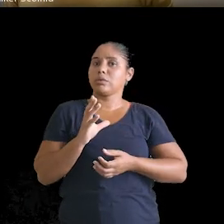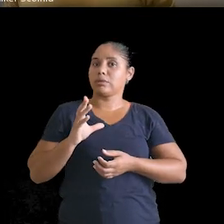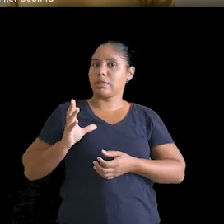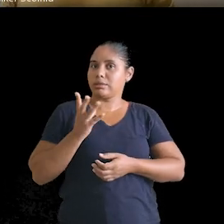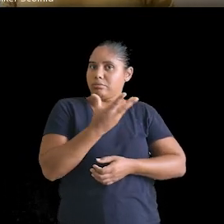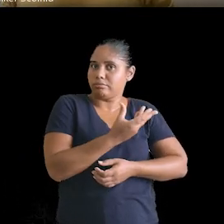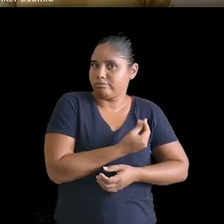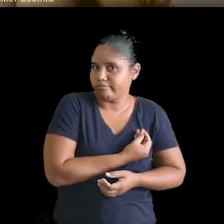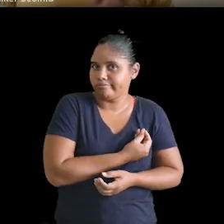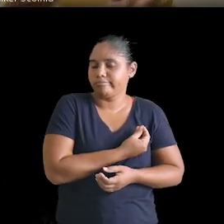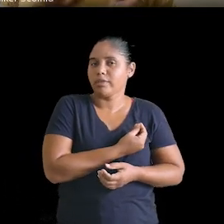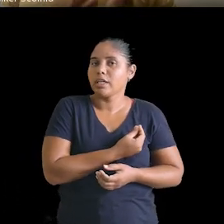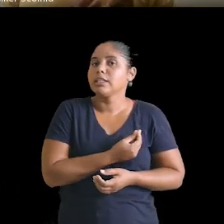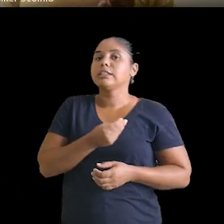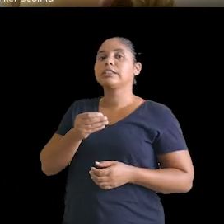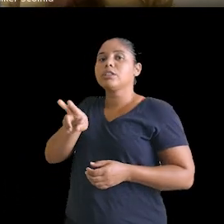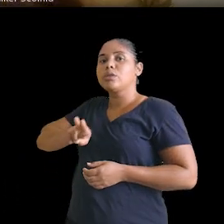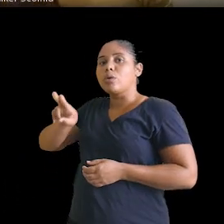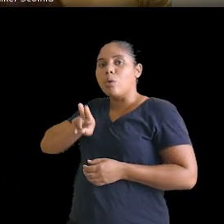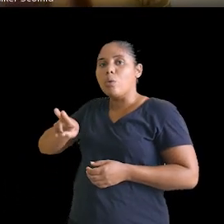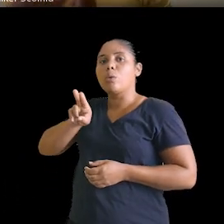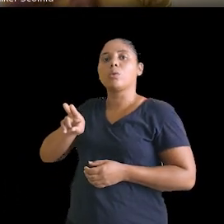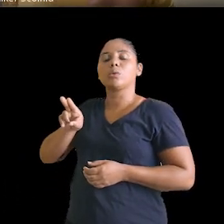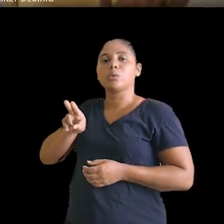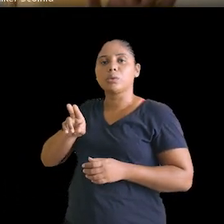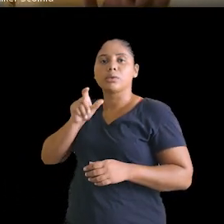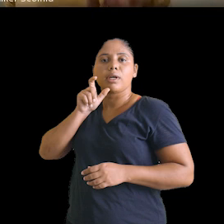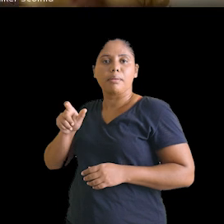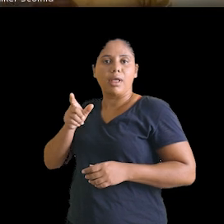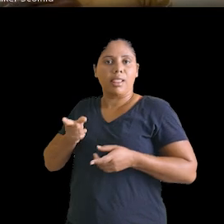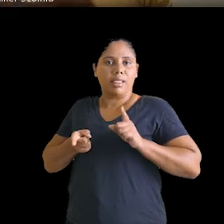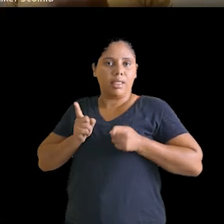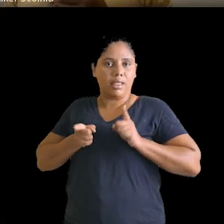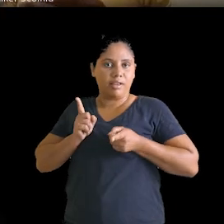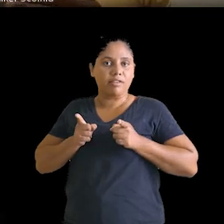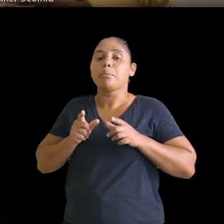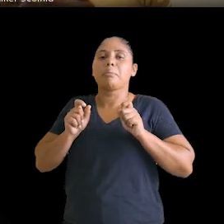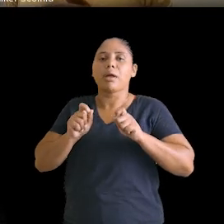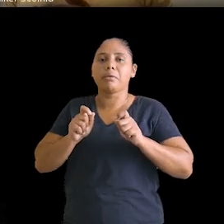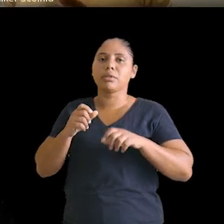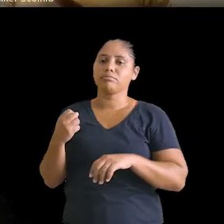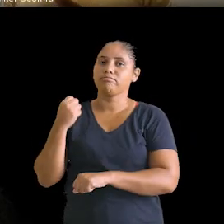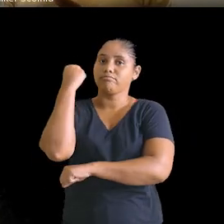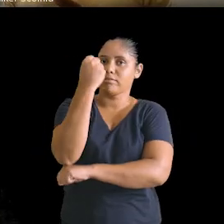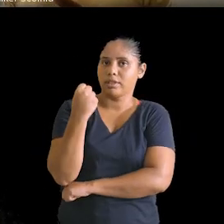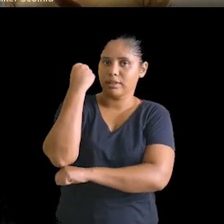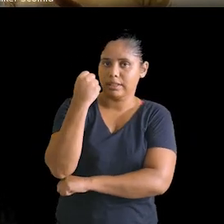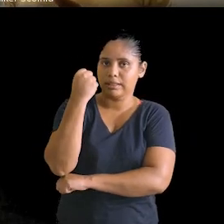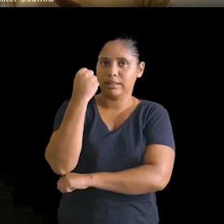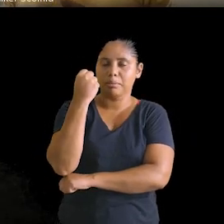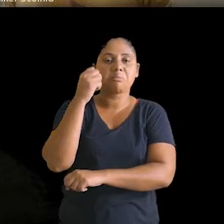tá? Mas, assim, a mulher trans e travesti não tem nenhuma diferença. É mais estar voltada para a questão da